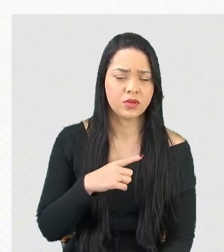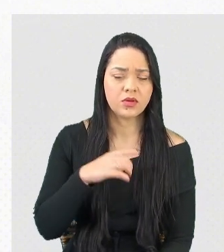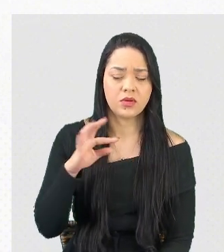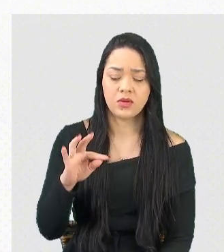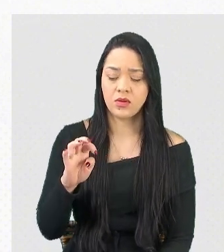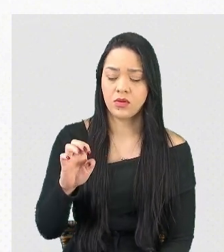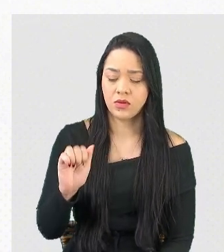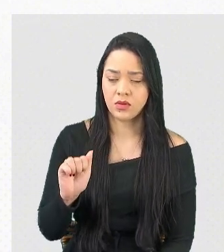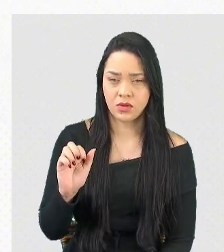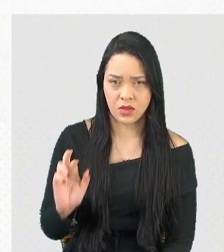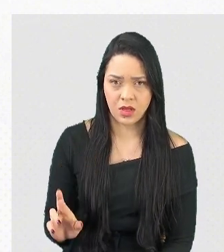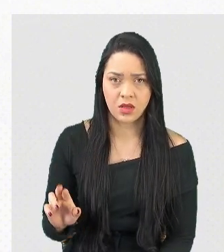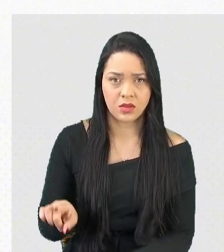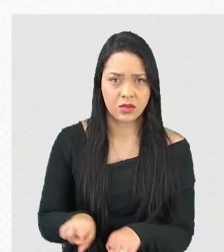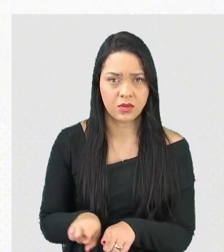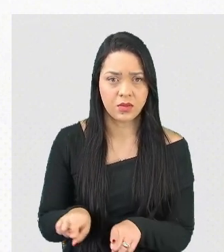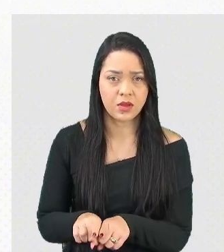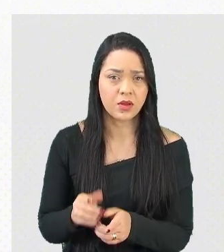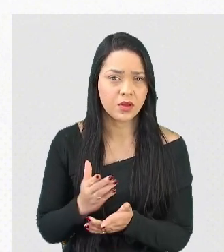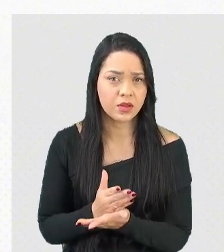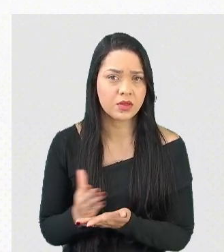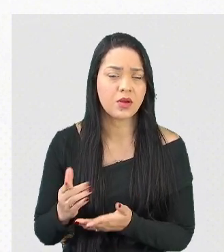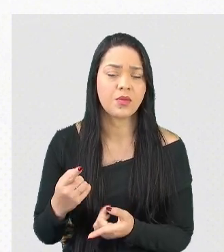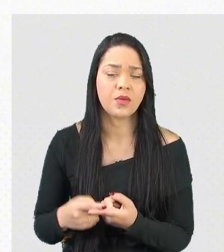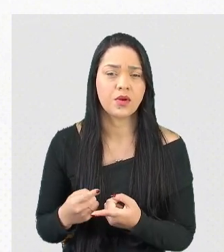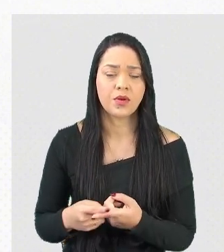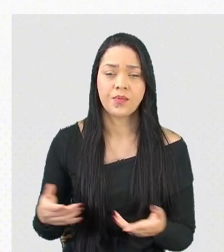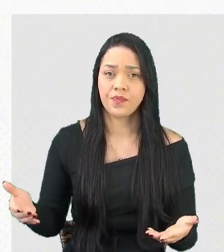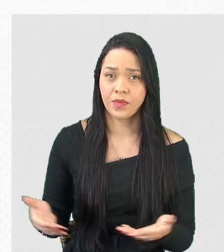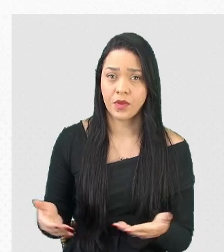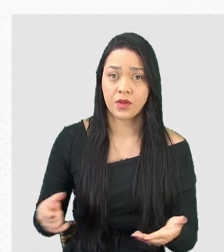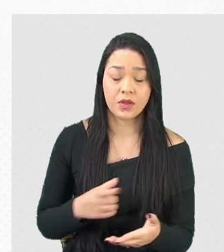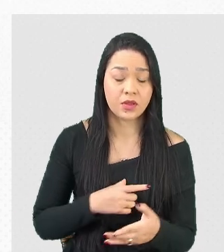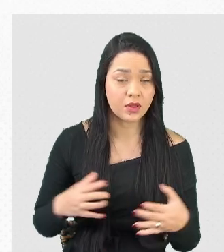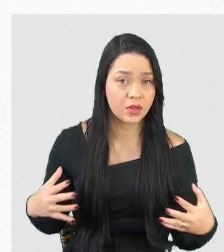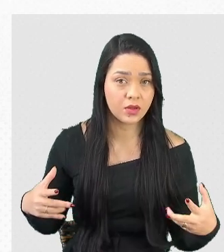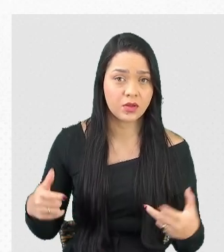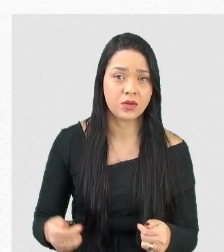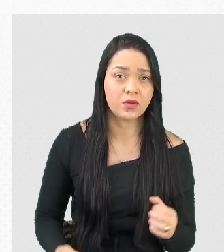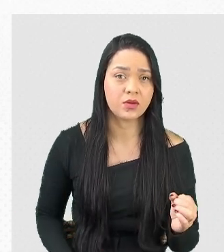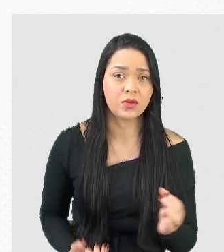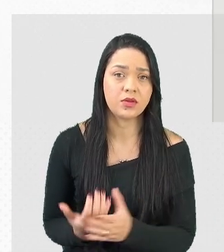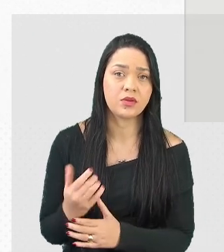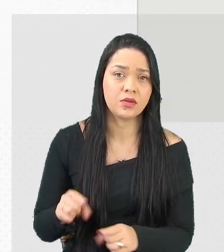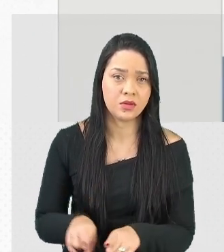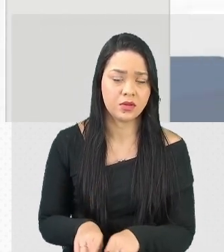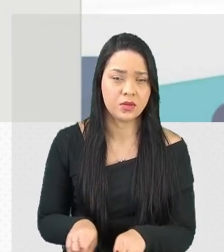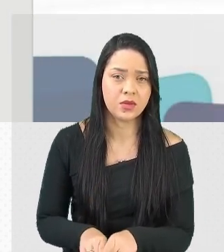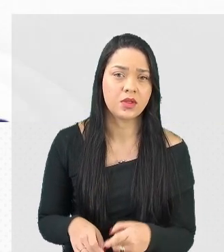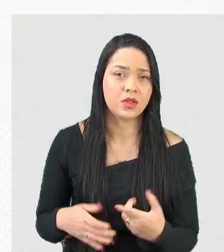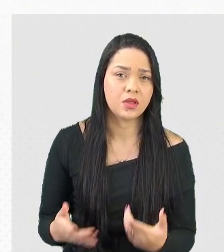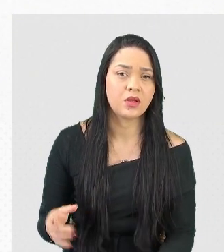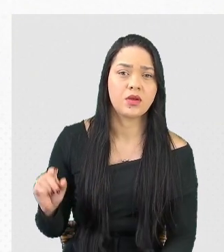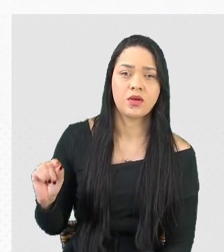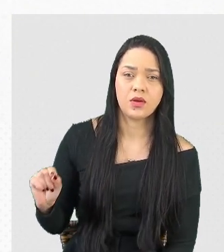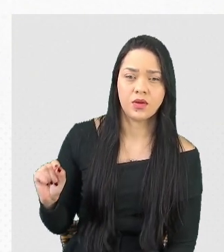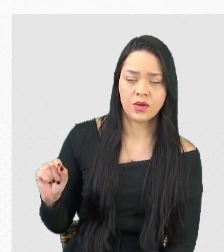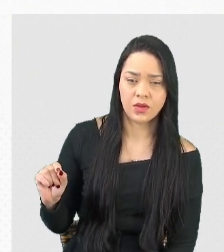tem toda uma projeção hidráulica e isso favorece com que a industrialização tenha uma maior produtividade em um curto espaço de